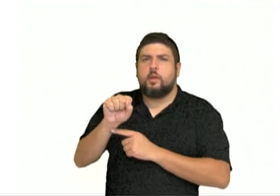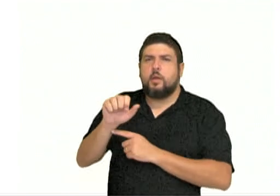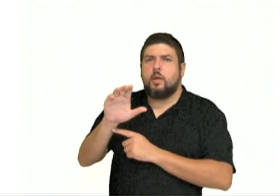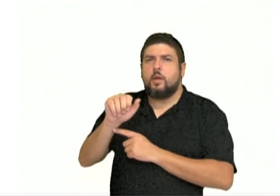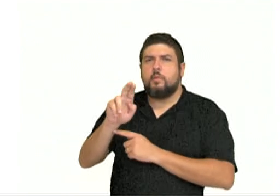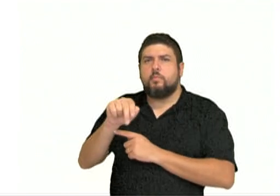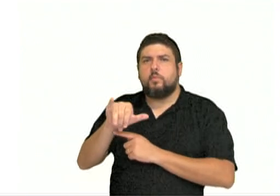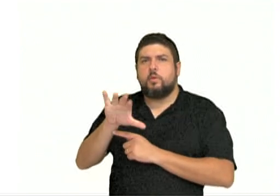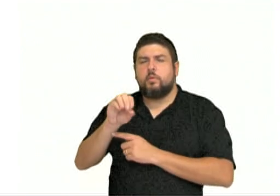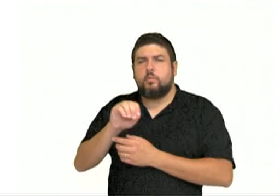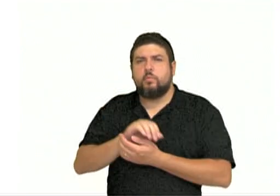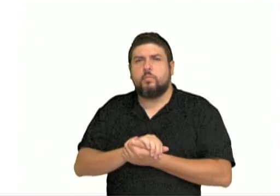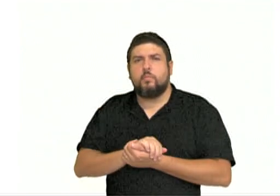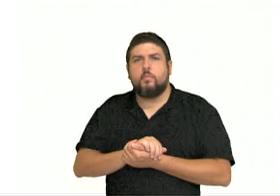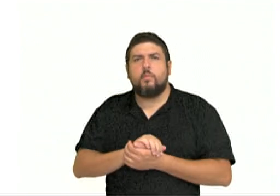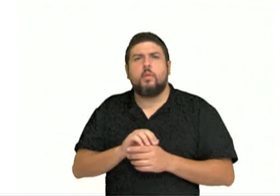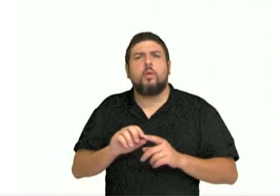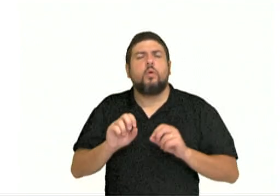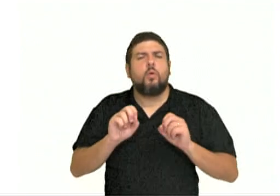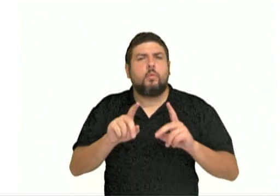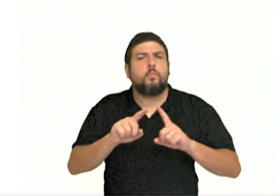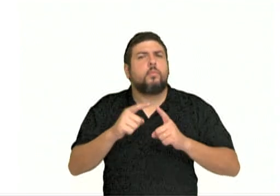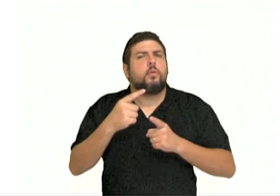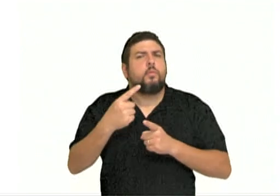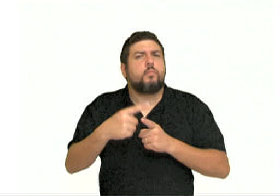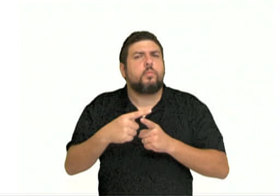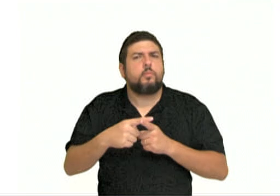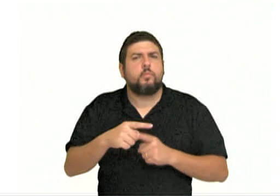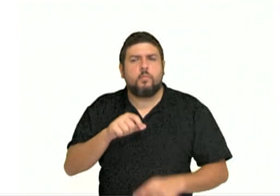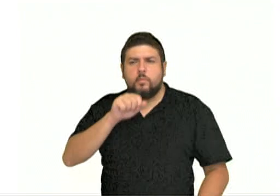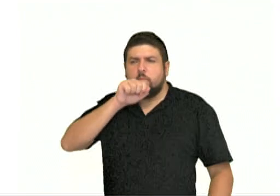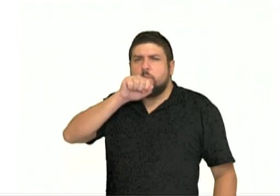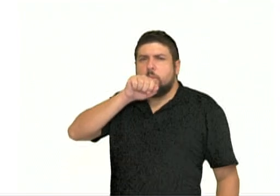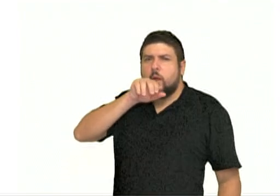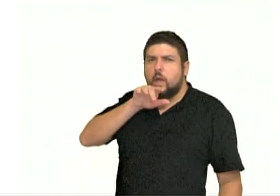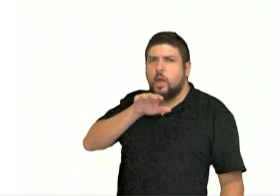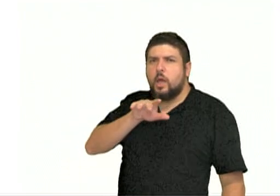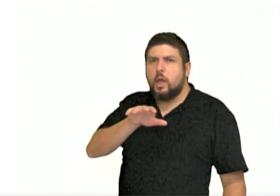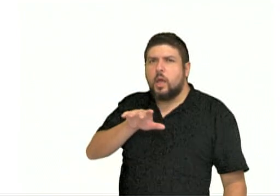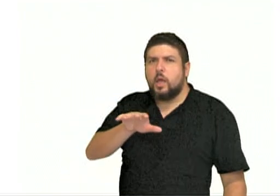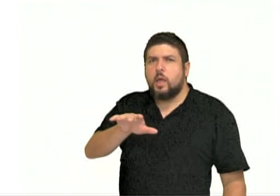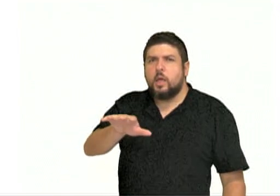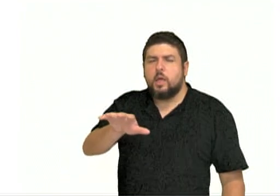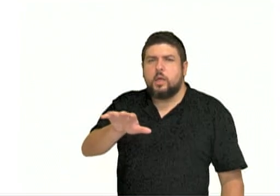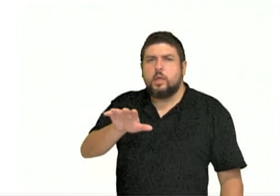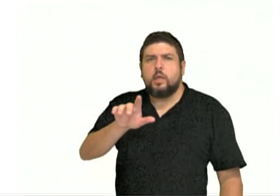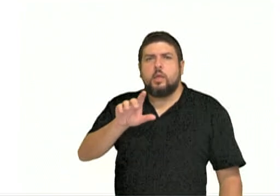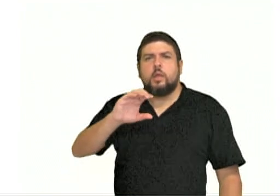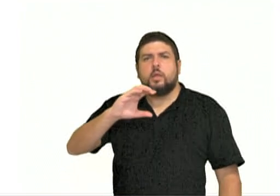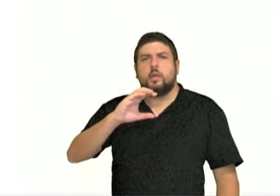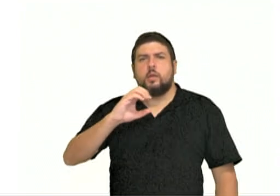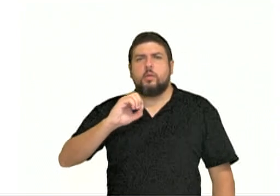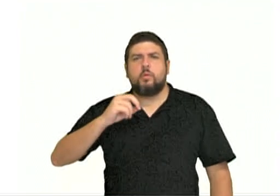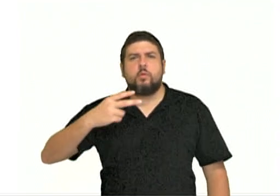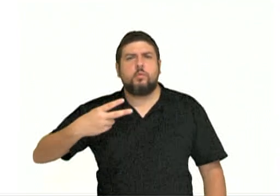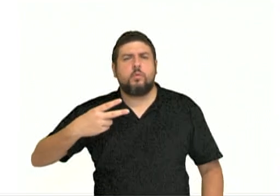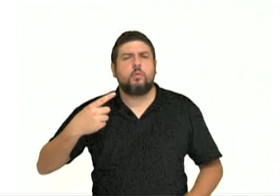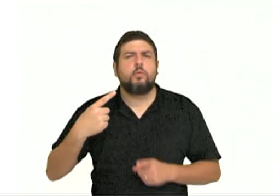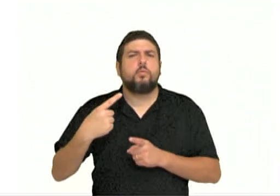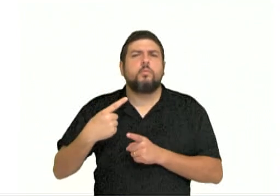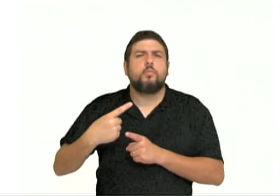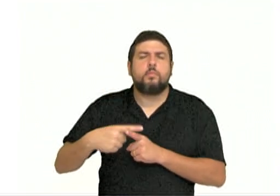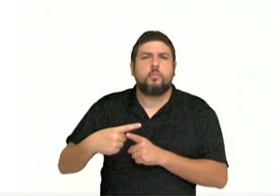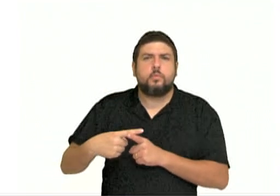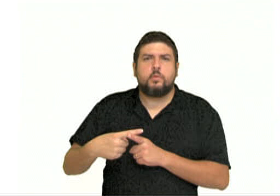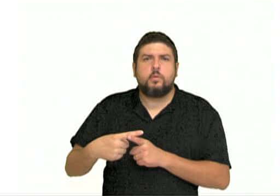que a gente precisa eliminar o gás carbônico do nosso corpo através da expiração? Qual